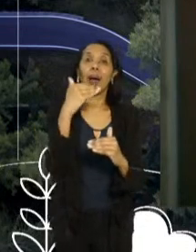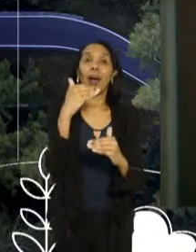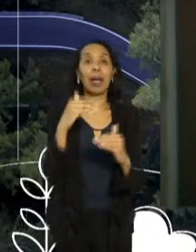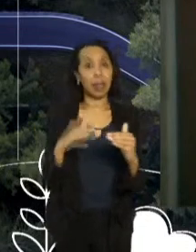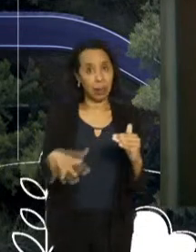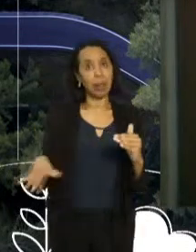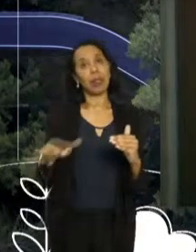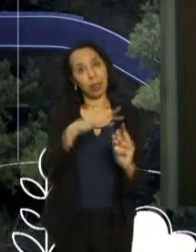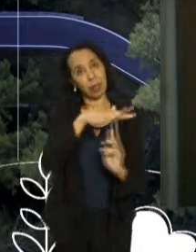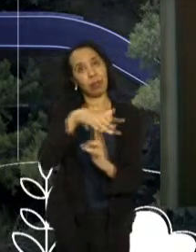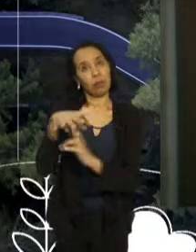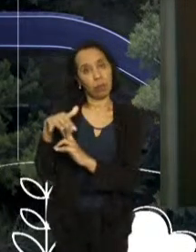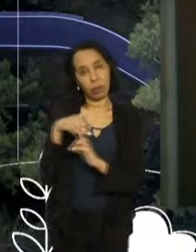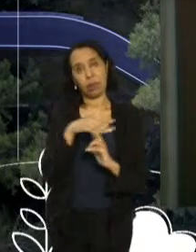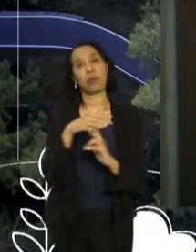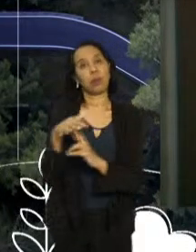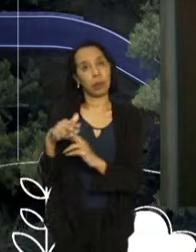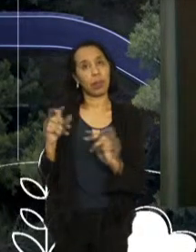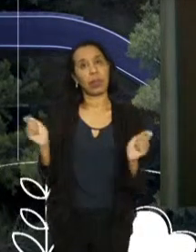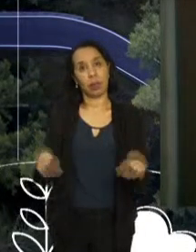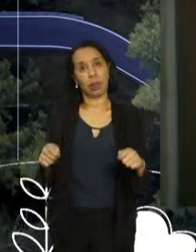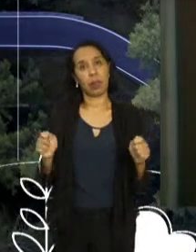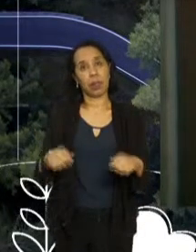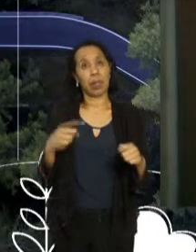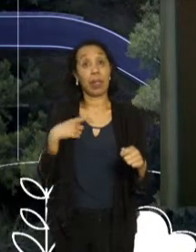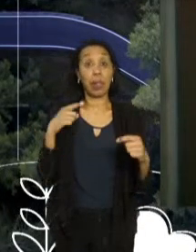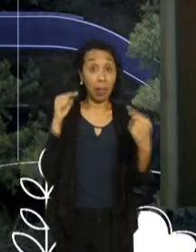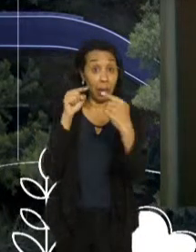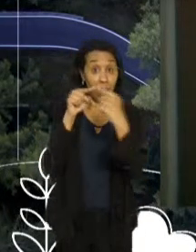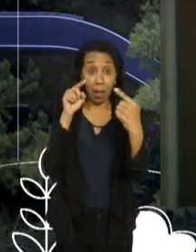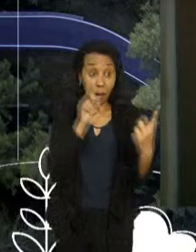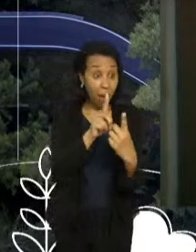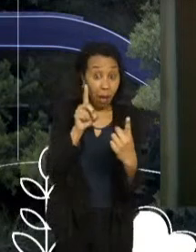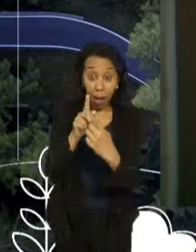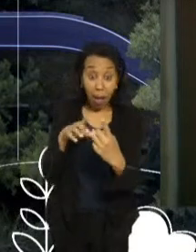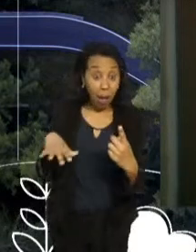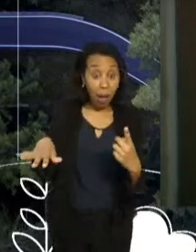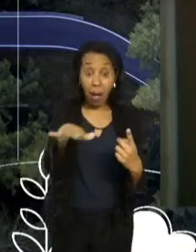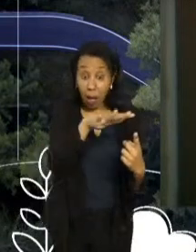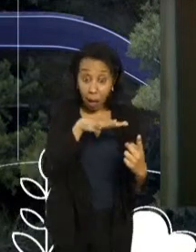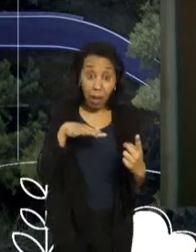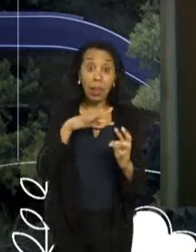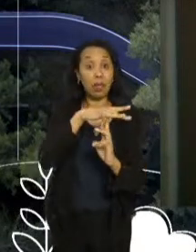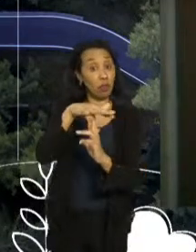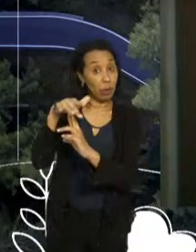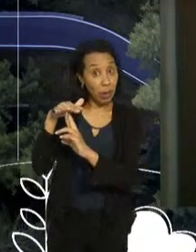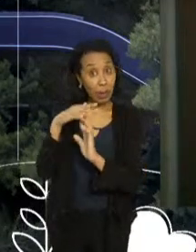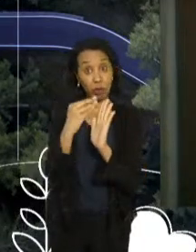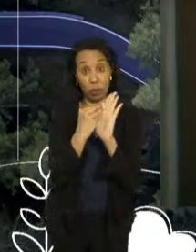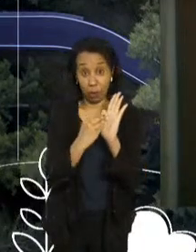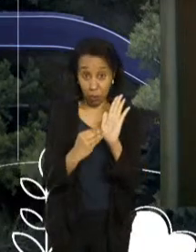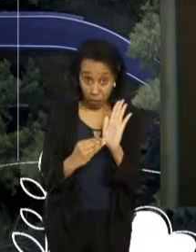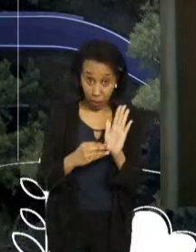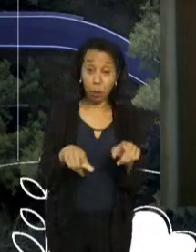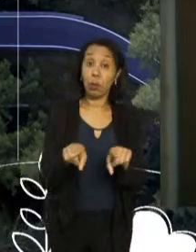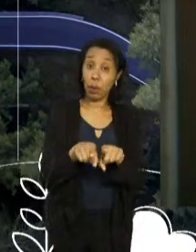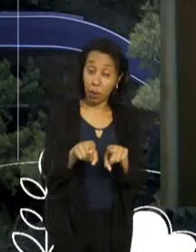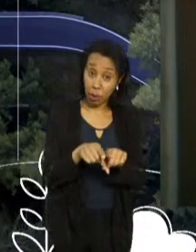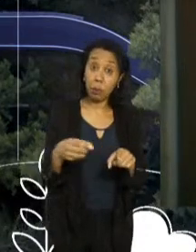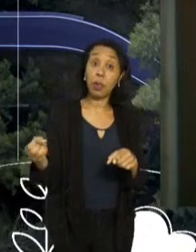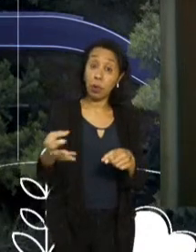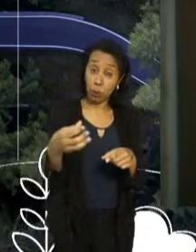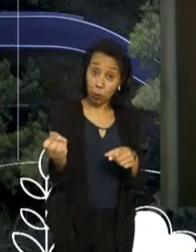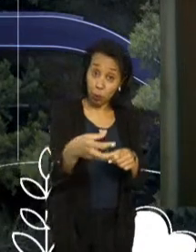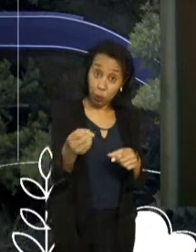padrões de sustentabilidade, avanços que atendam à agenda ambiental, né? Atendam aos critérios que